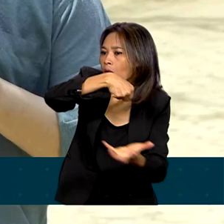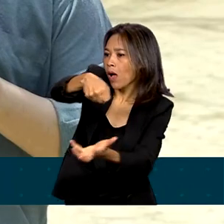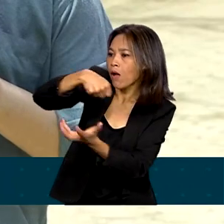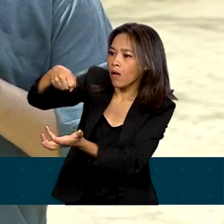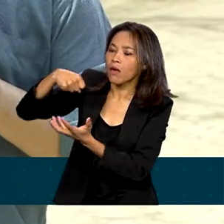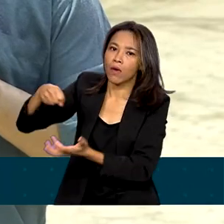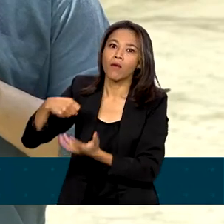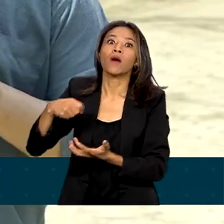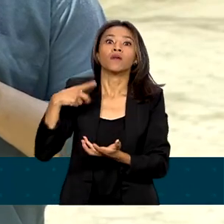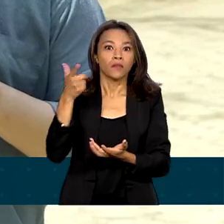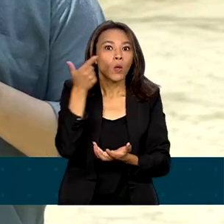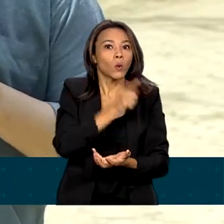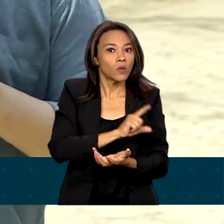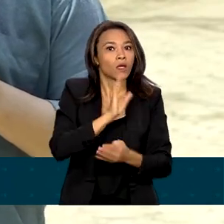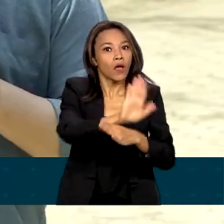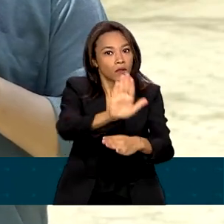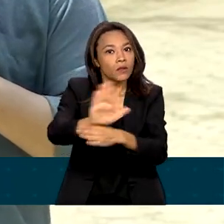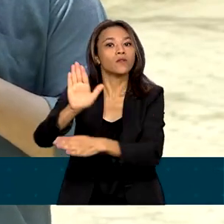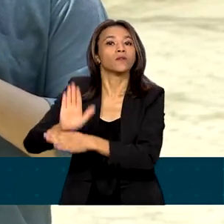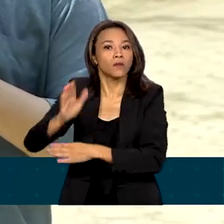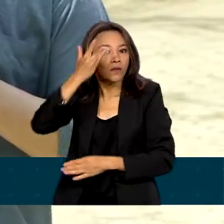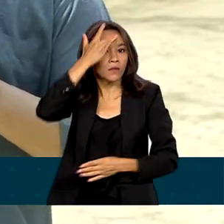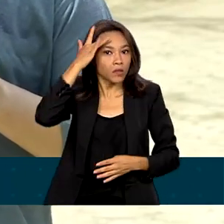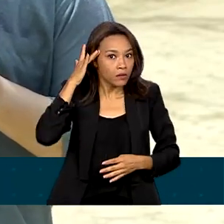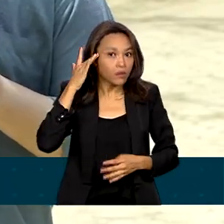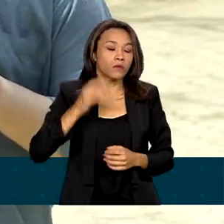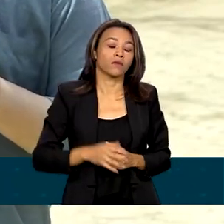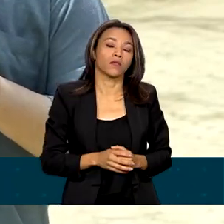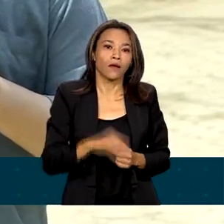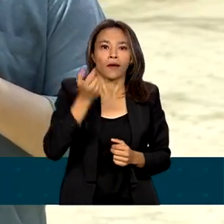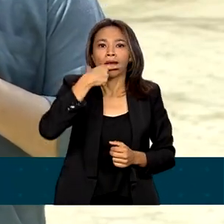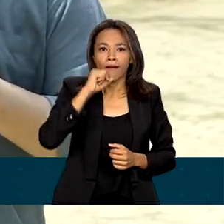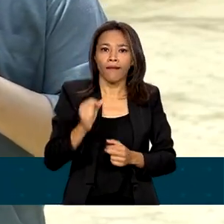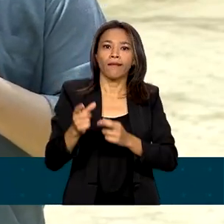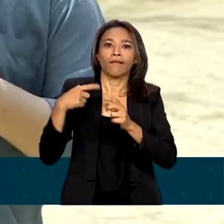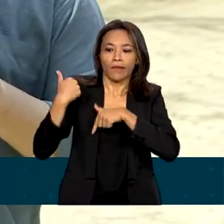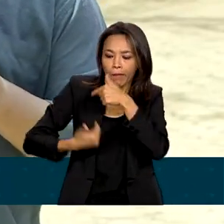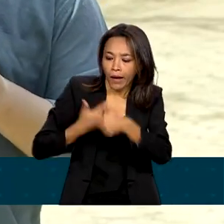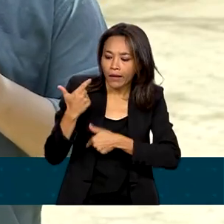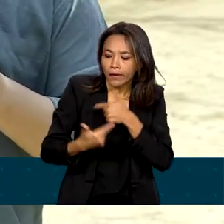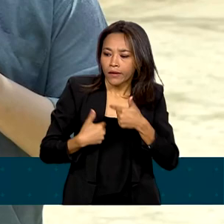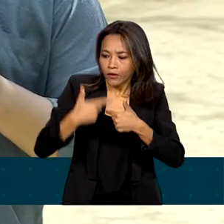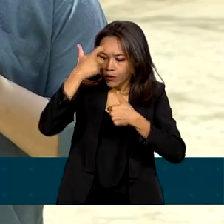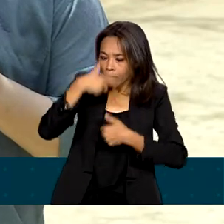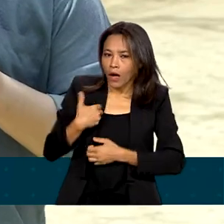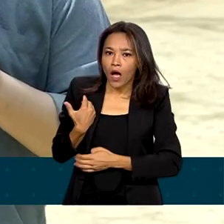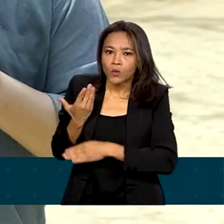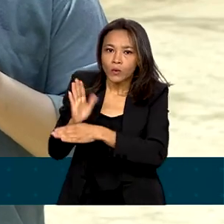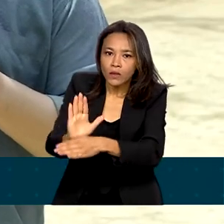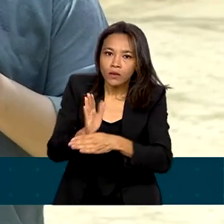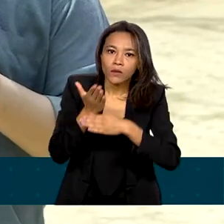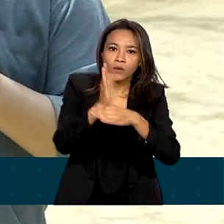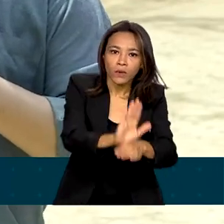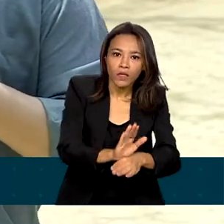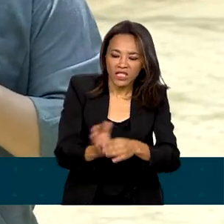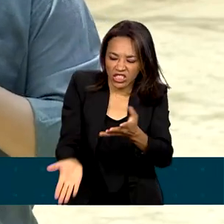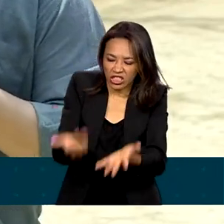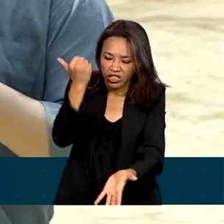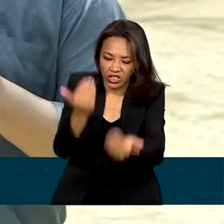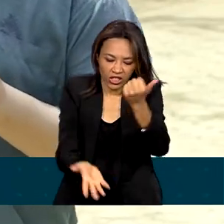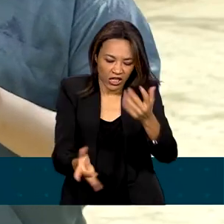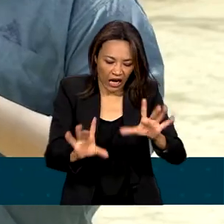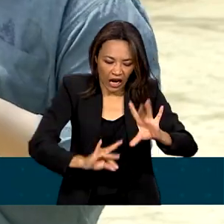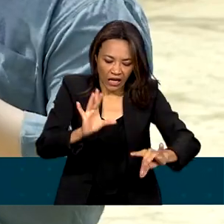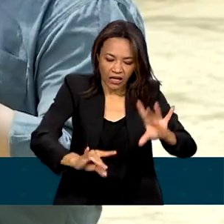precisam aqui nas imediações e para quem está trabalhando nesse auxílio também na retirada da Lama